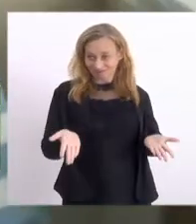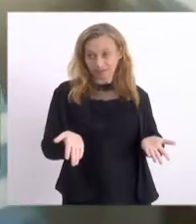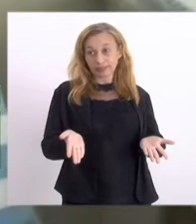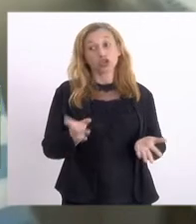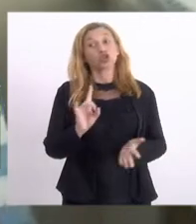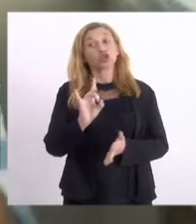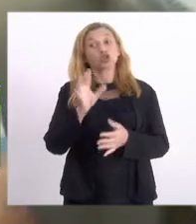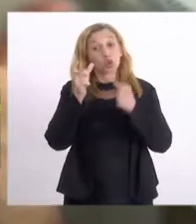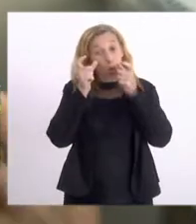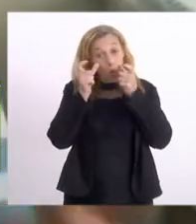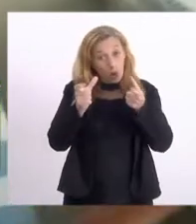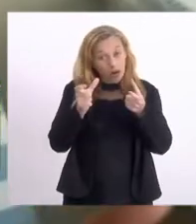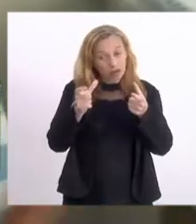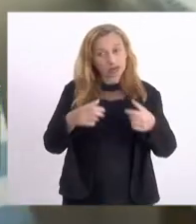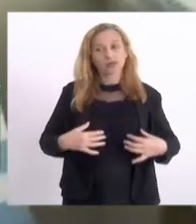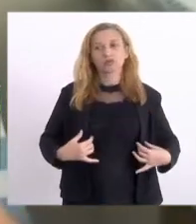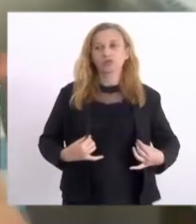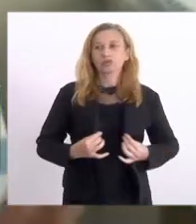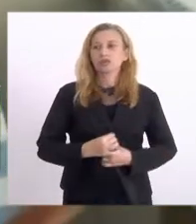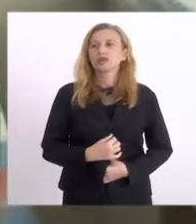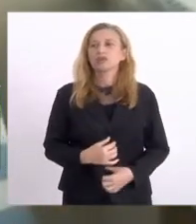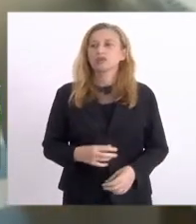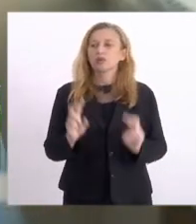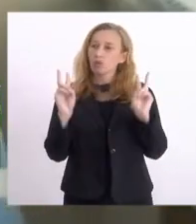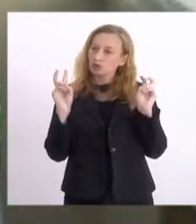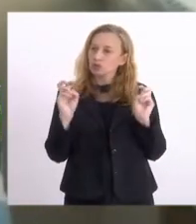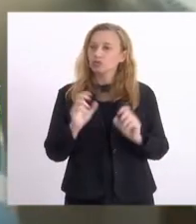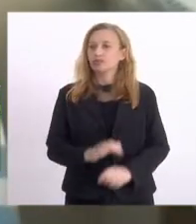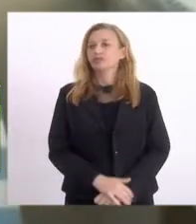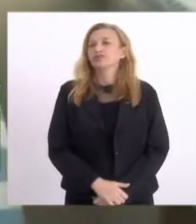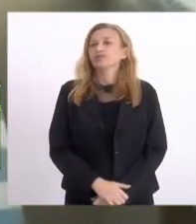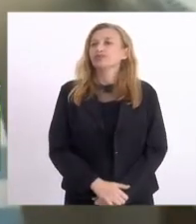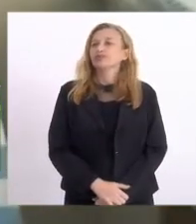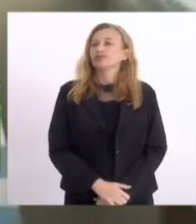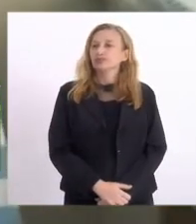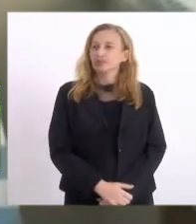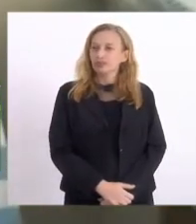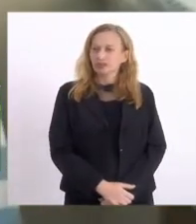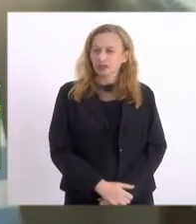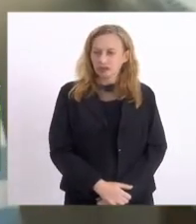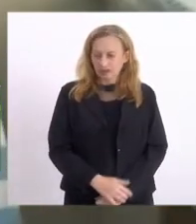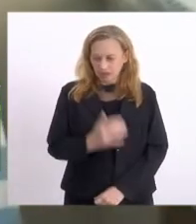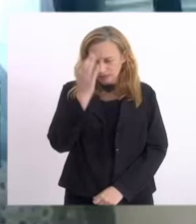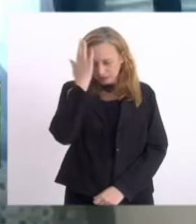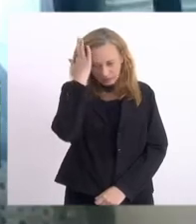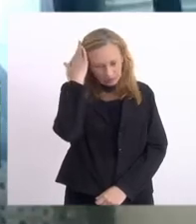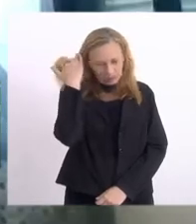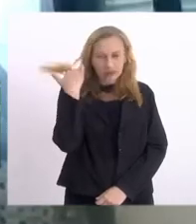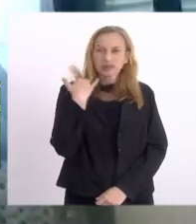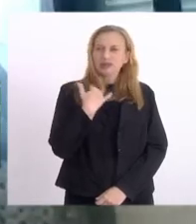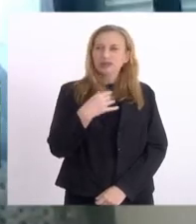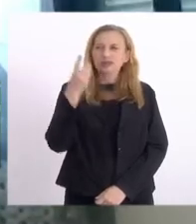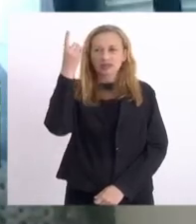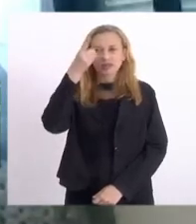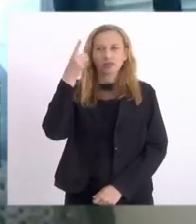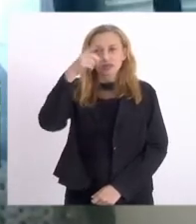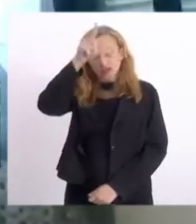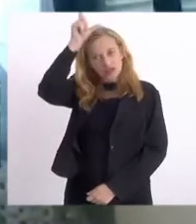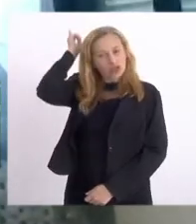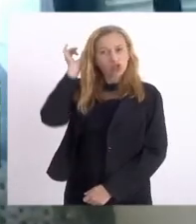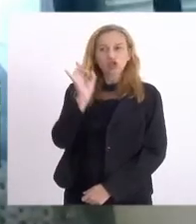só alertando para a questão. O Luiz Paulo, só